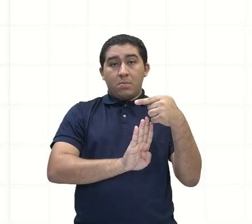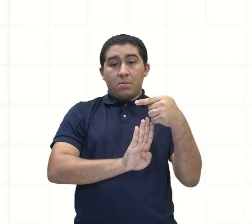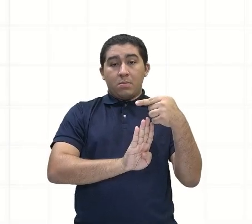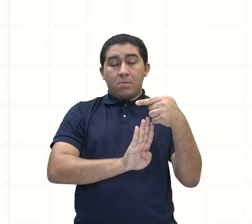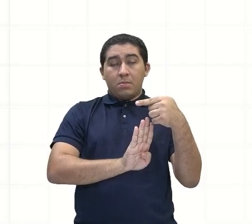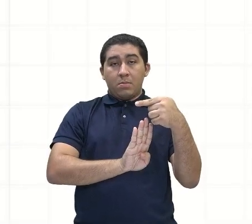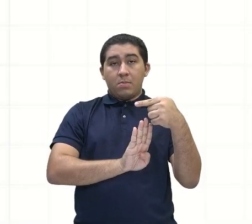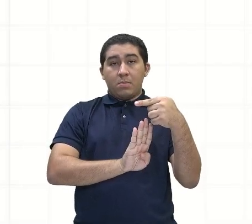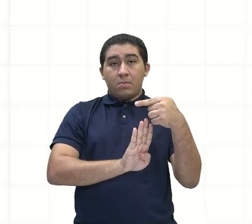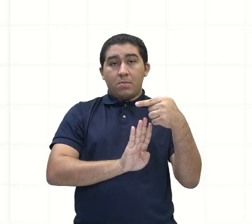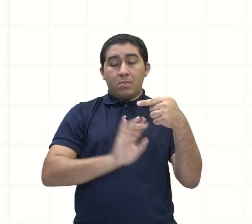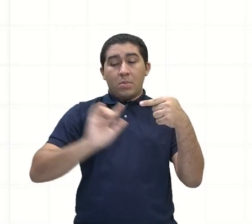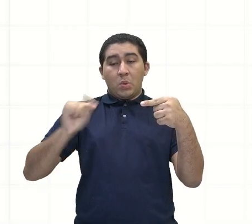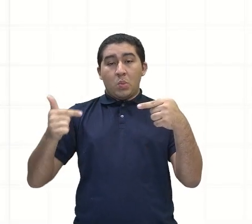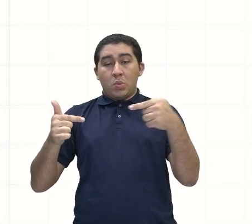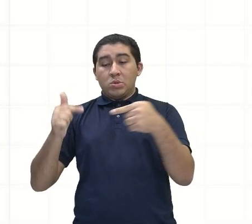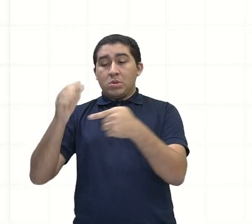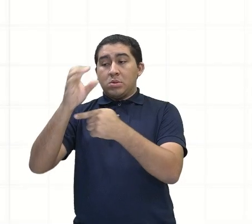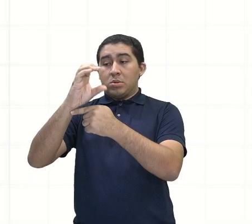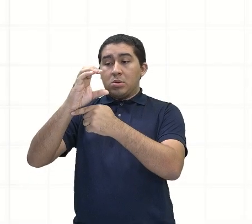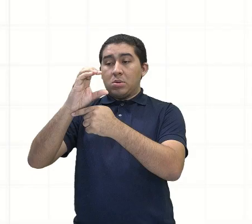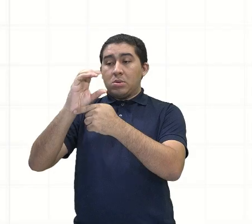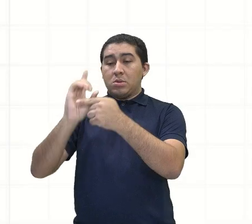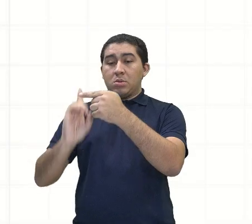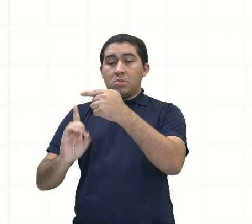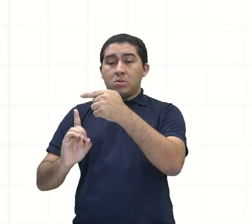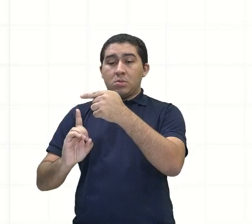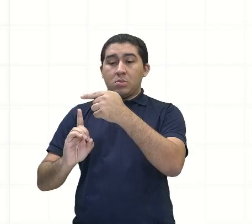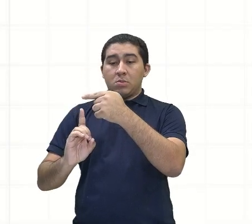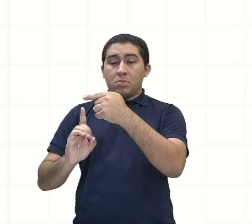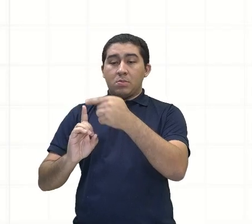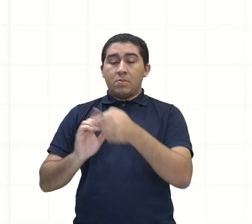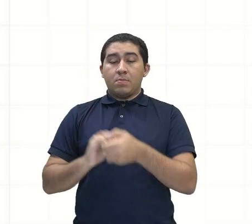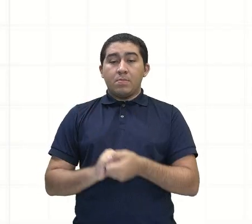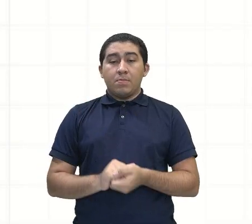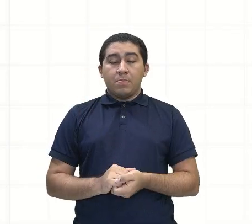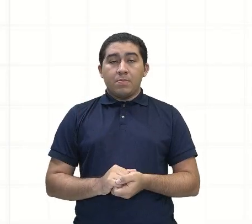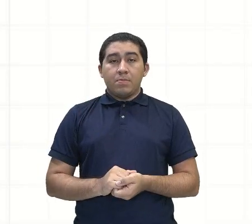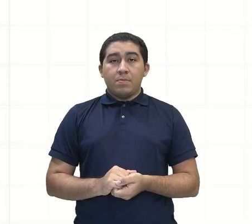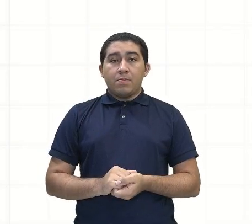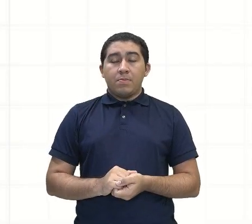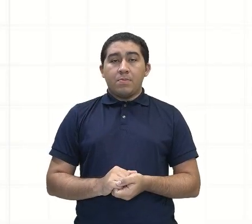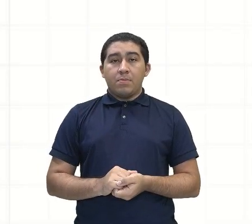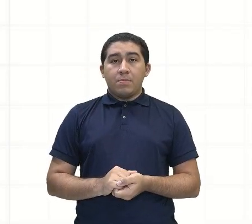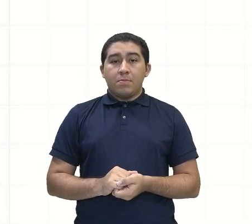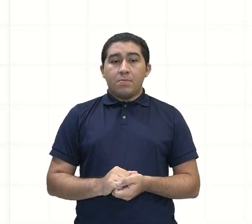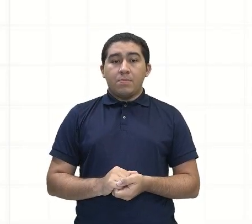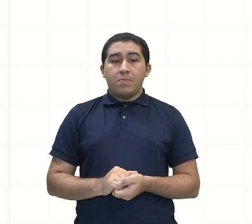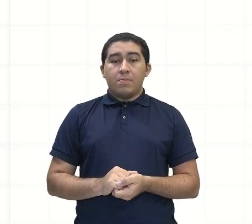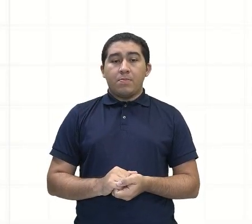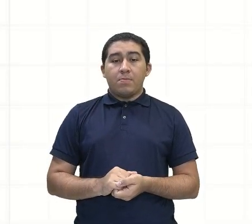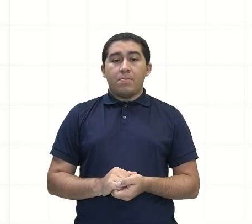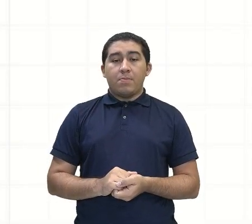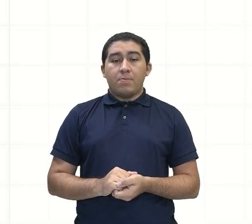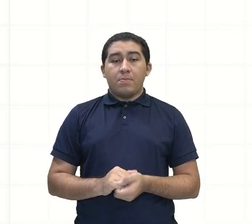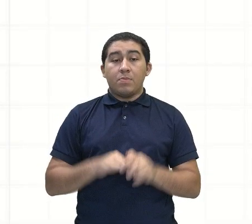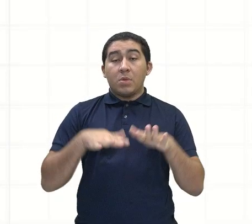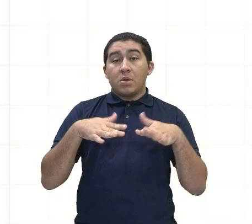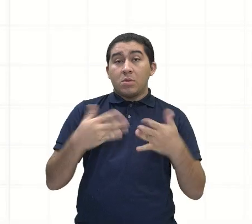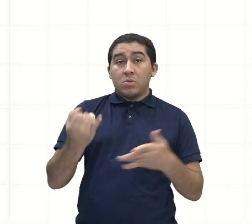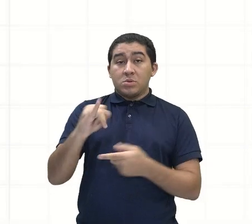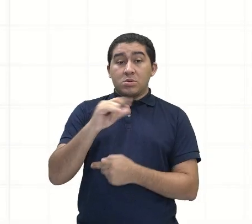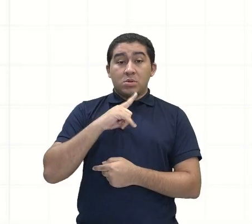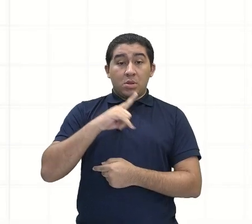B, e a outra razão, C está para D, ok? Então, quando eu